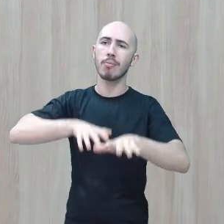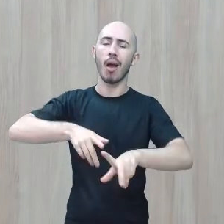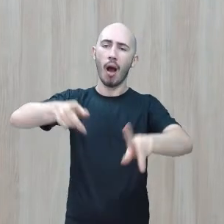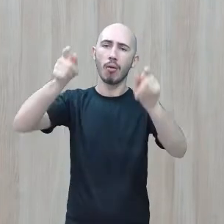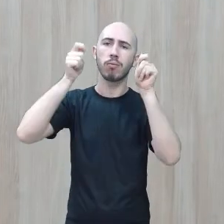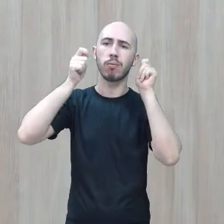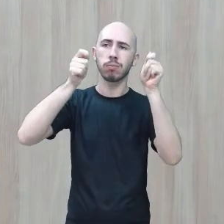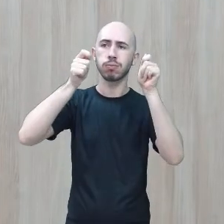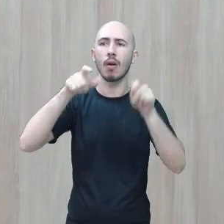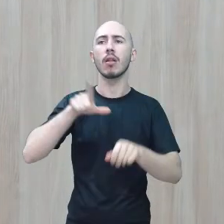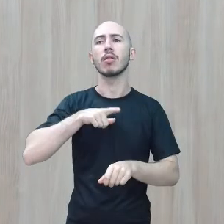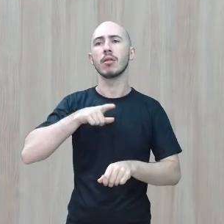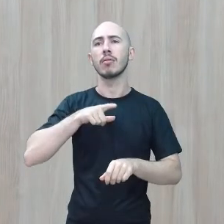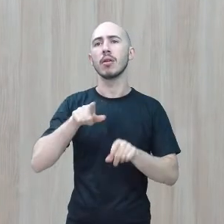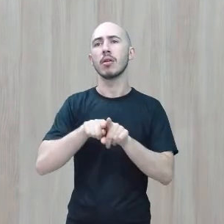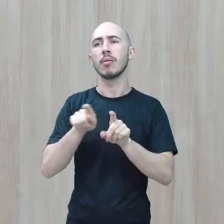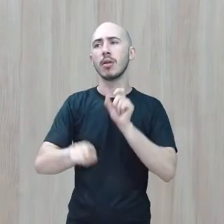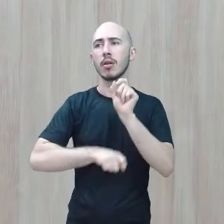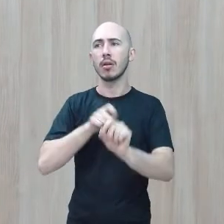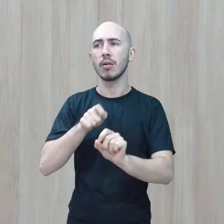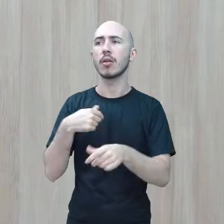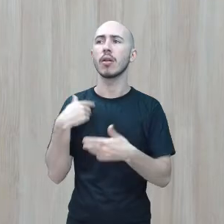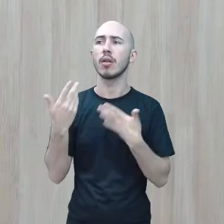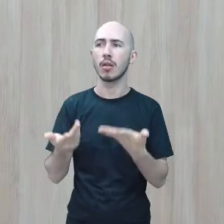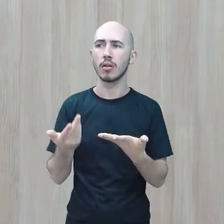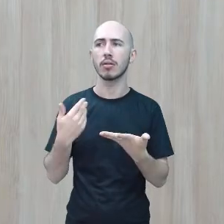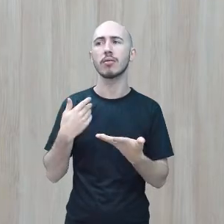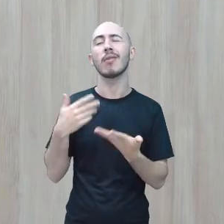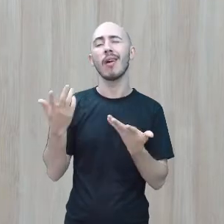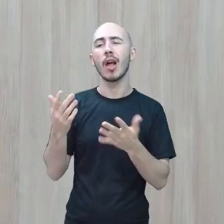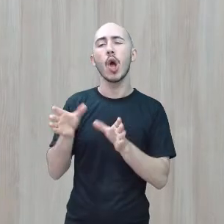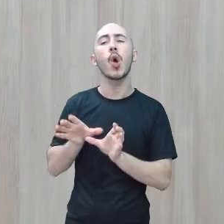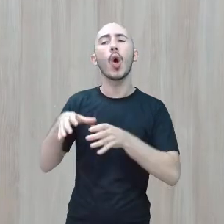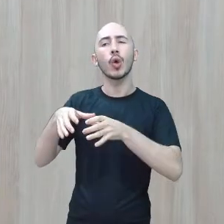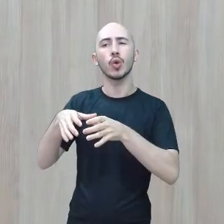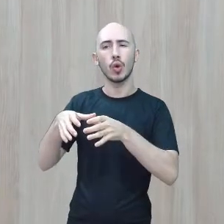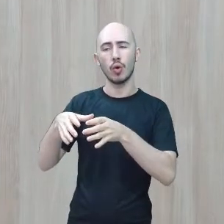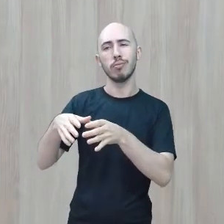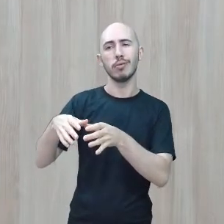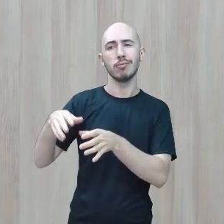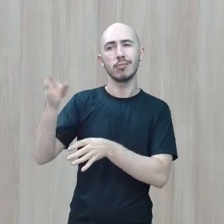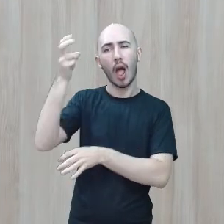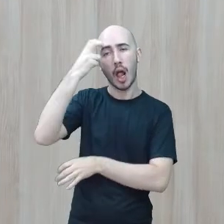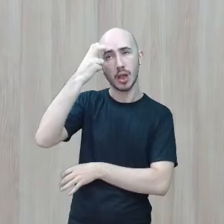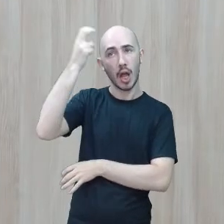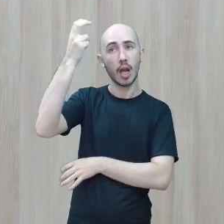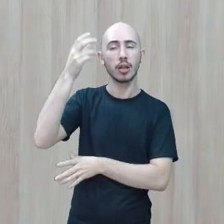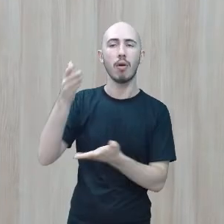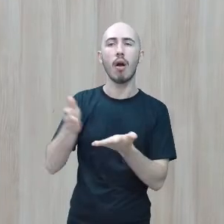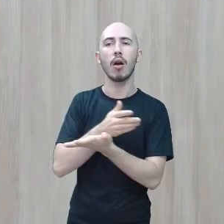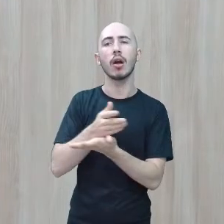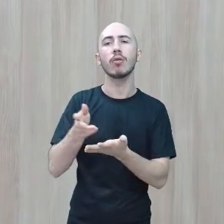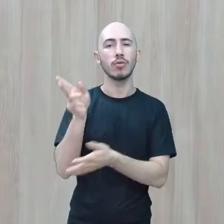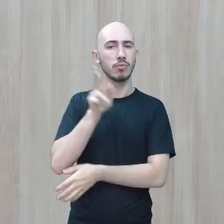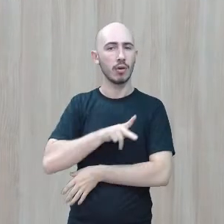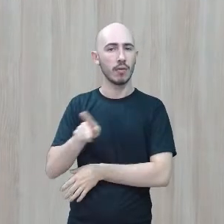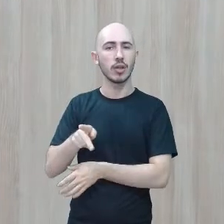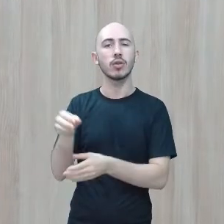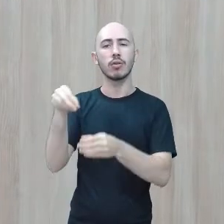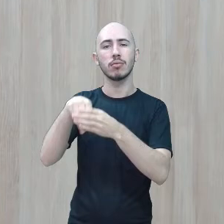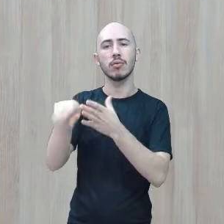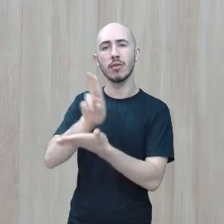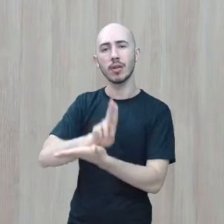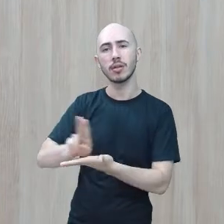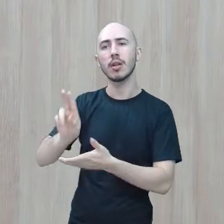mais embasado assim, pela parte mais intelectualizada da cidade, alguns professores universitários, né, que